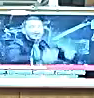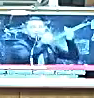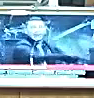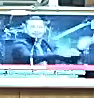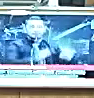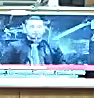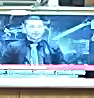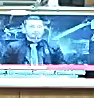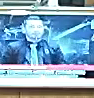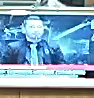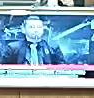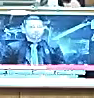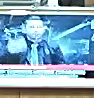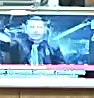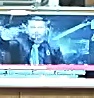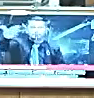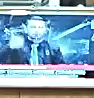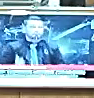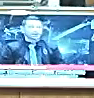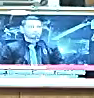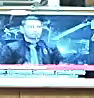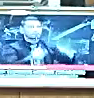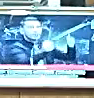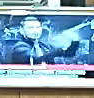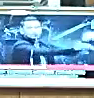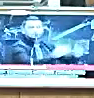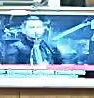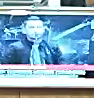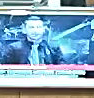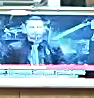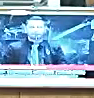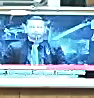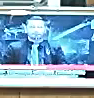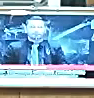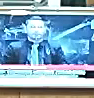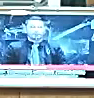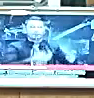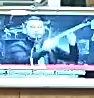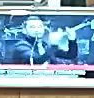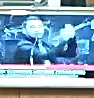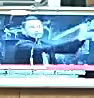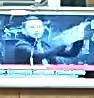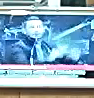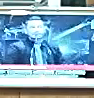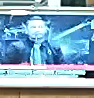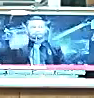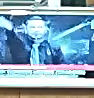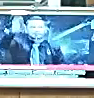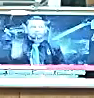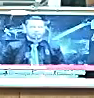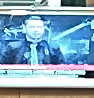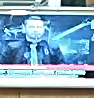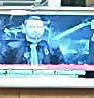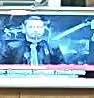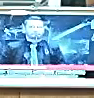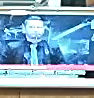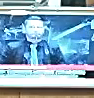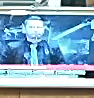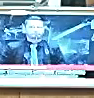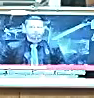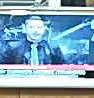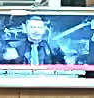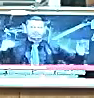nan eu estava falando aqui de um governo que vossa excelência adora muito é eu estava falando aqui de 1 171 escalada pelo pimentel